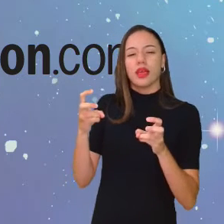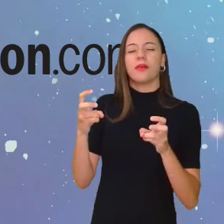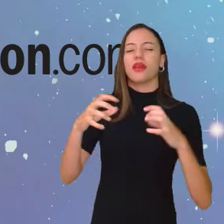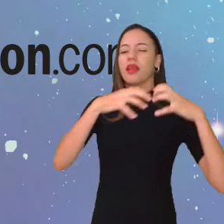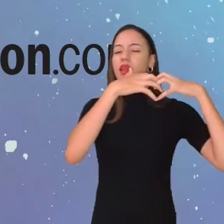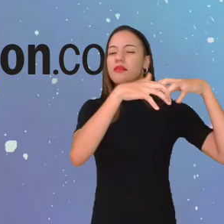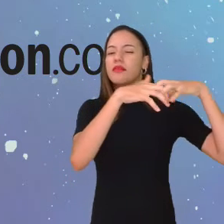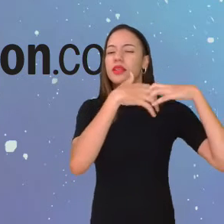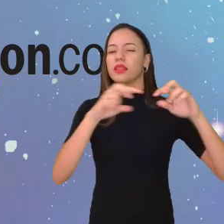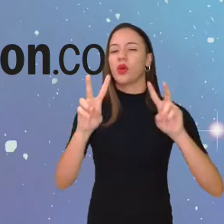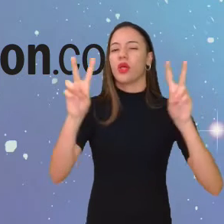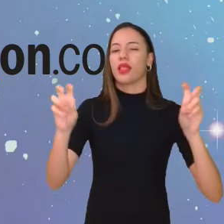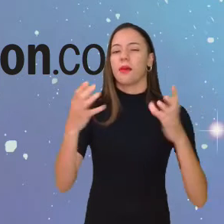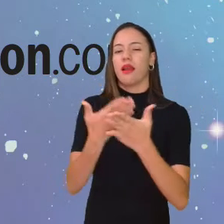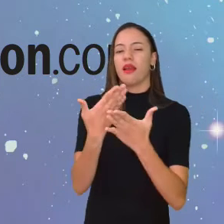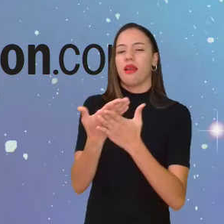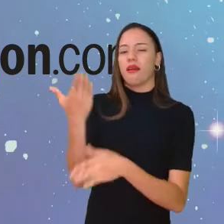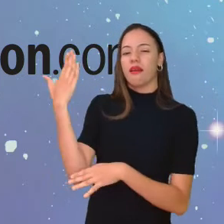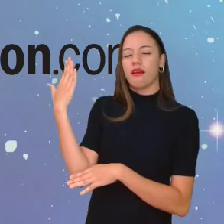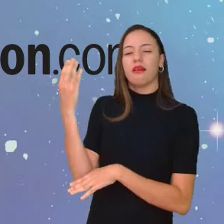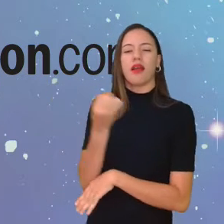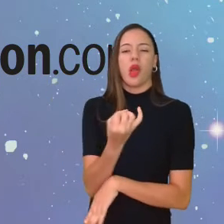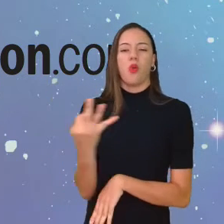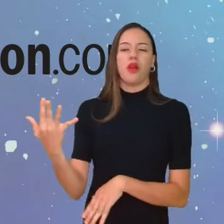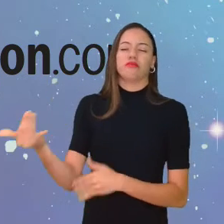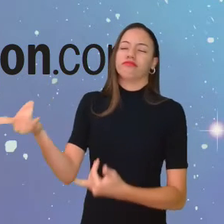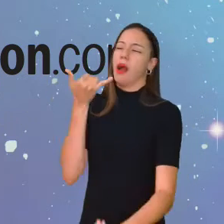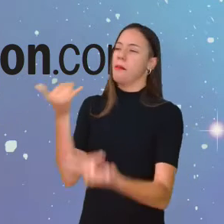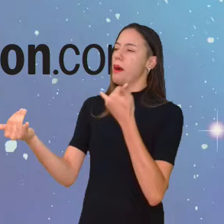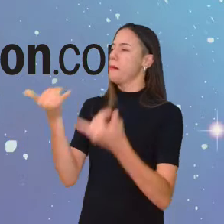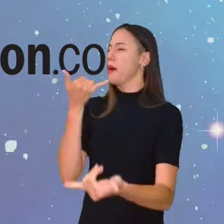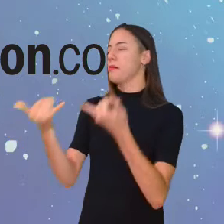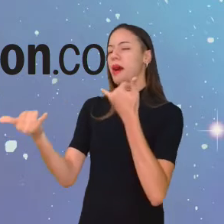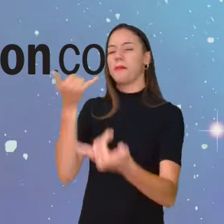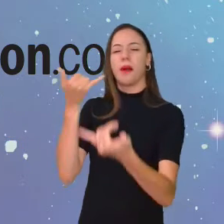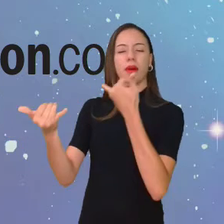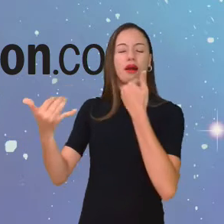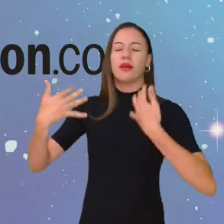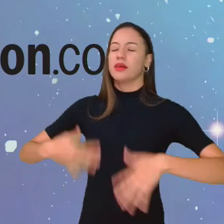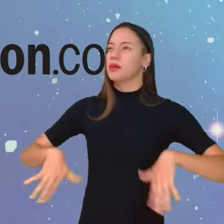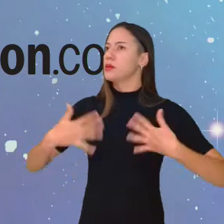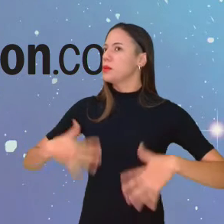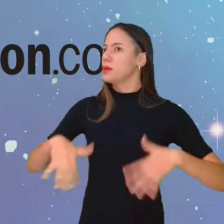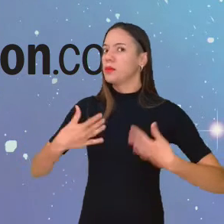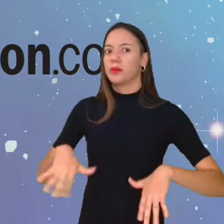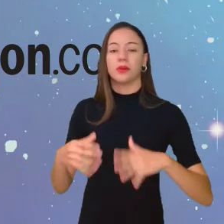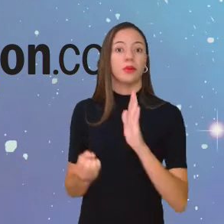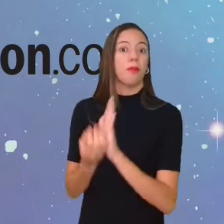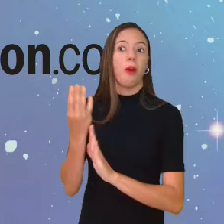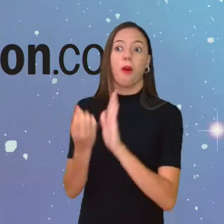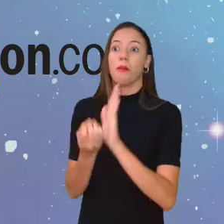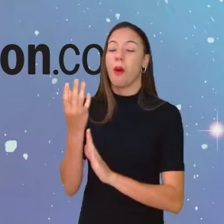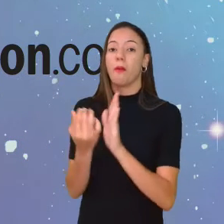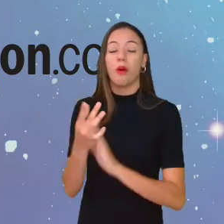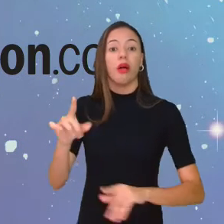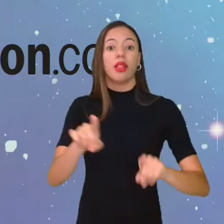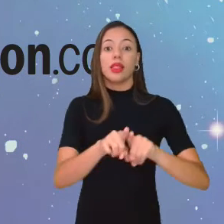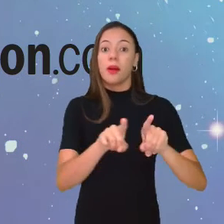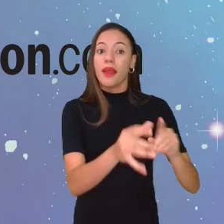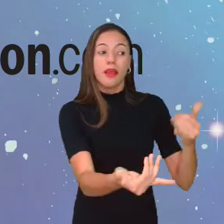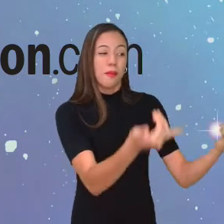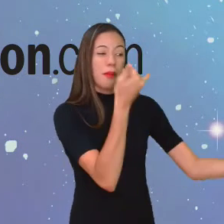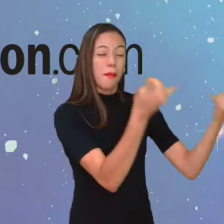gente viu na aula anterior, né? Ou seja, essa quantidade de informações que são geradas, essa quantidade de informações que